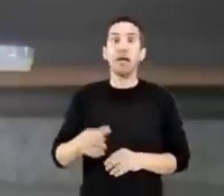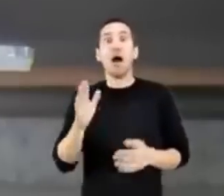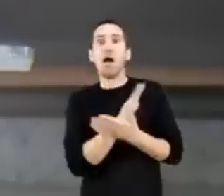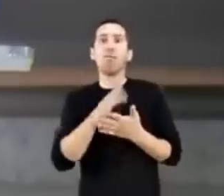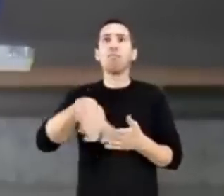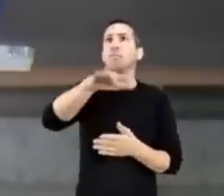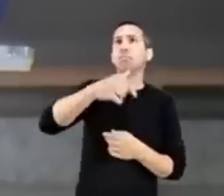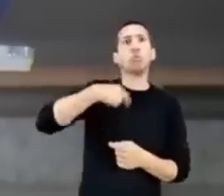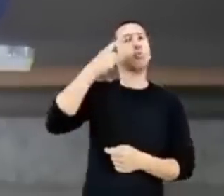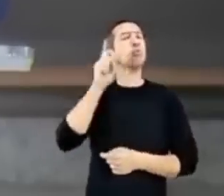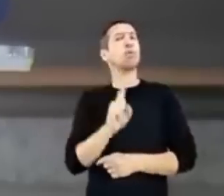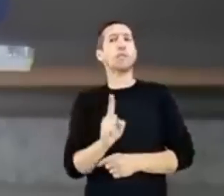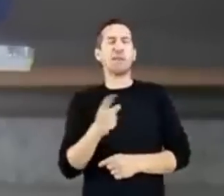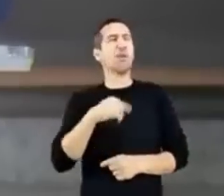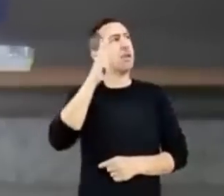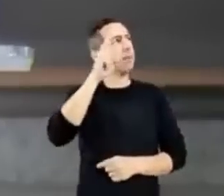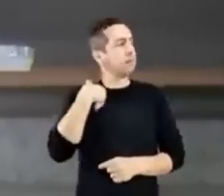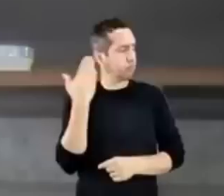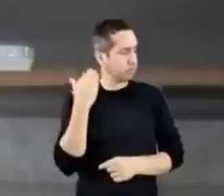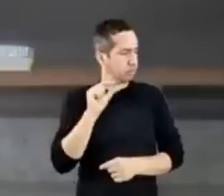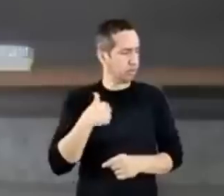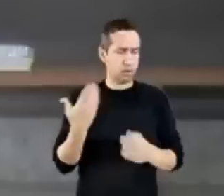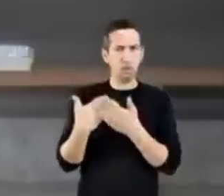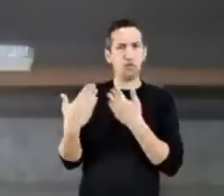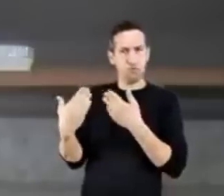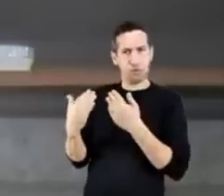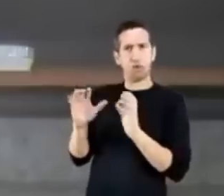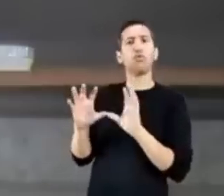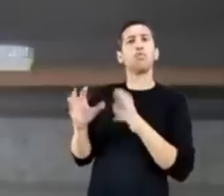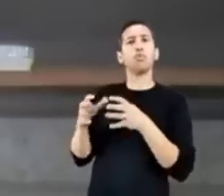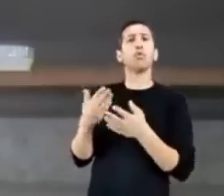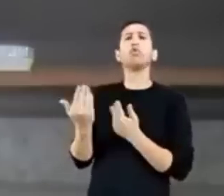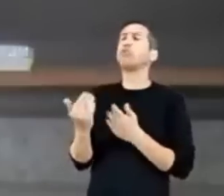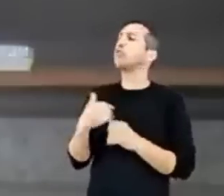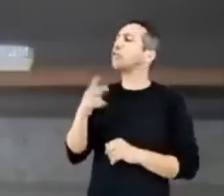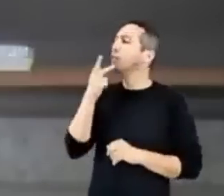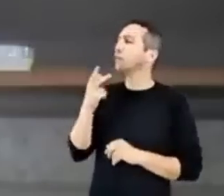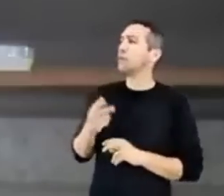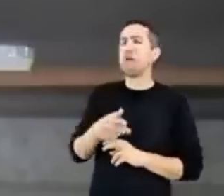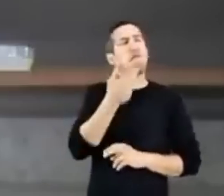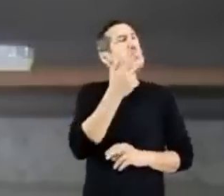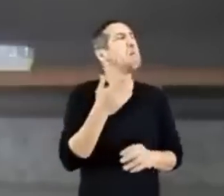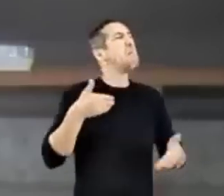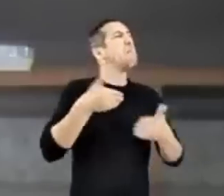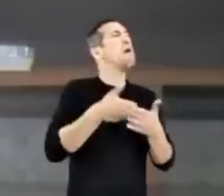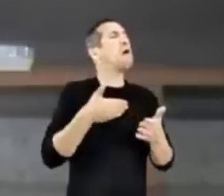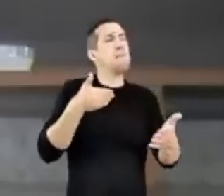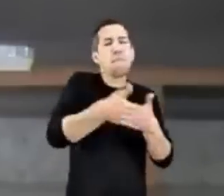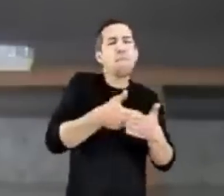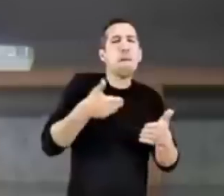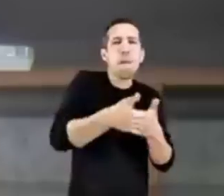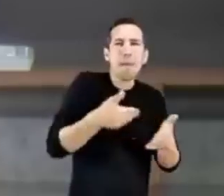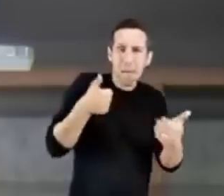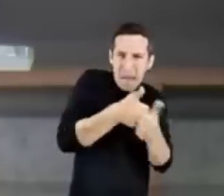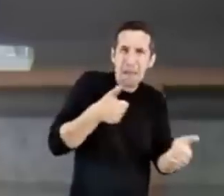lembro que eu conversei com alguns jovens um tempo aí atrás e alguém falava assim eles falam que breve voltará breve voltará esse breve quando é que ele se breve